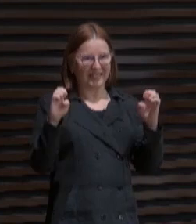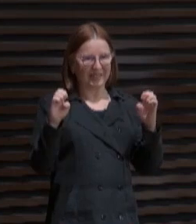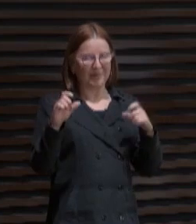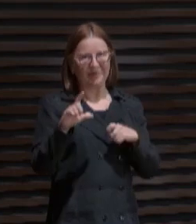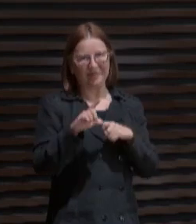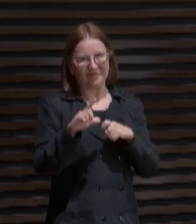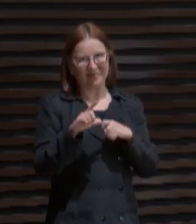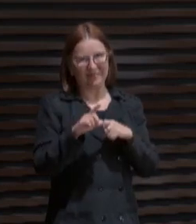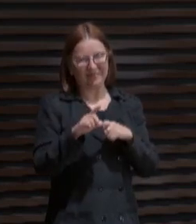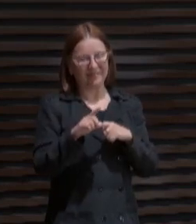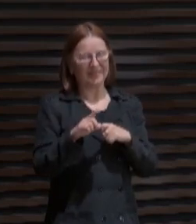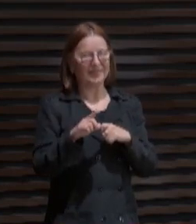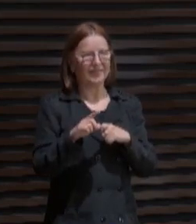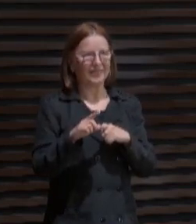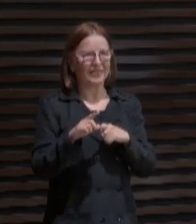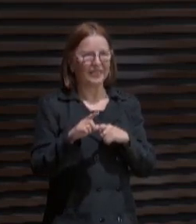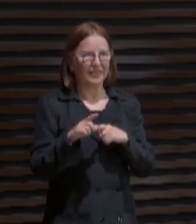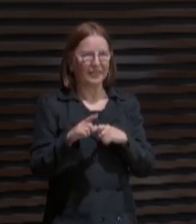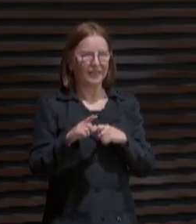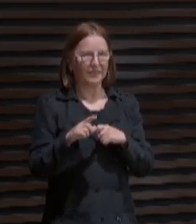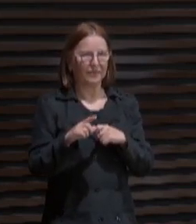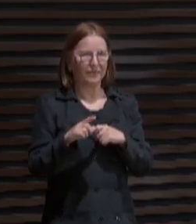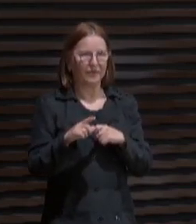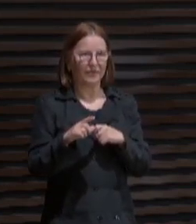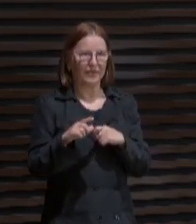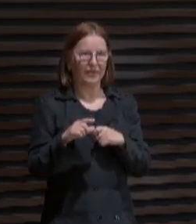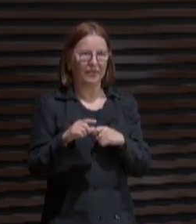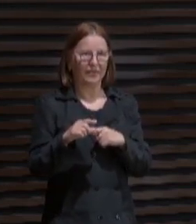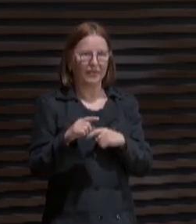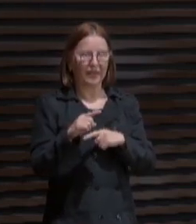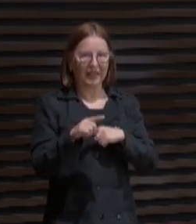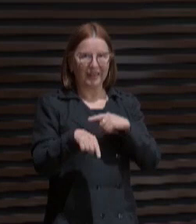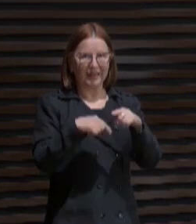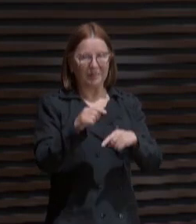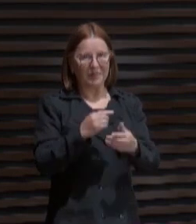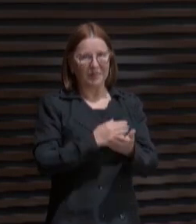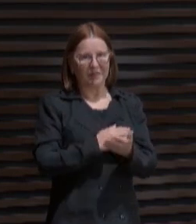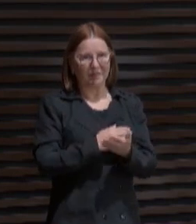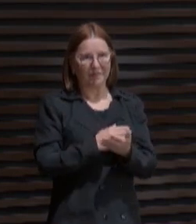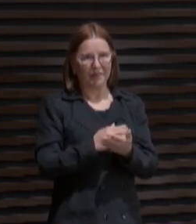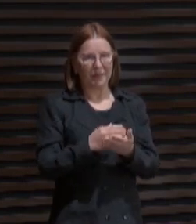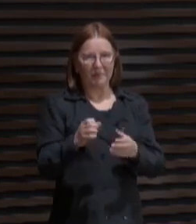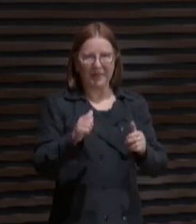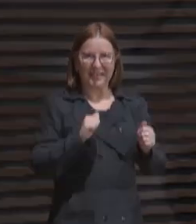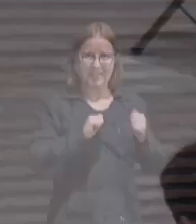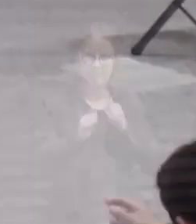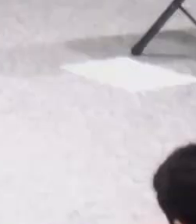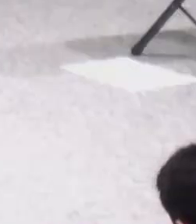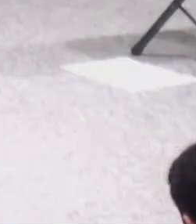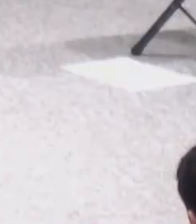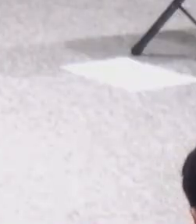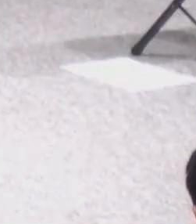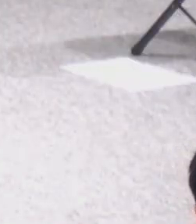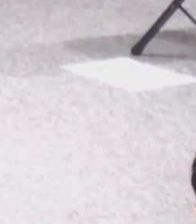Lucas. Depois, ele inicia um novo livro, que é o livro de Atos, que também foi escrito por